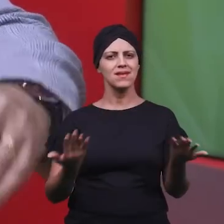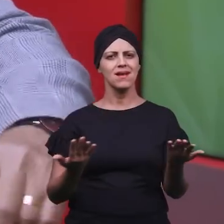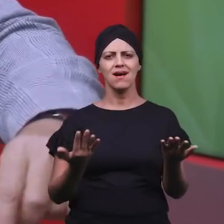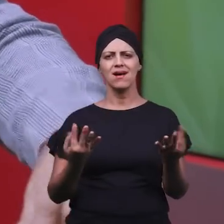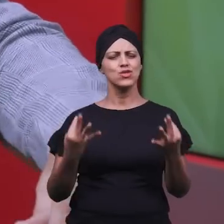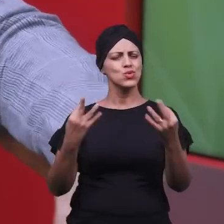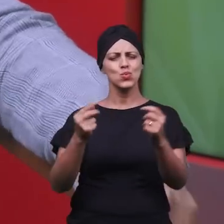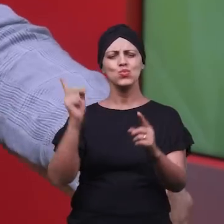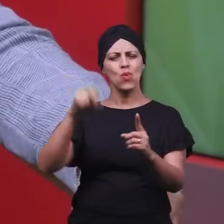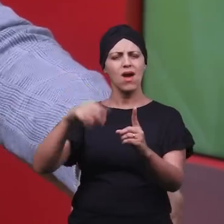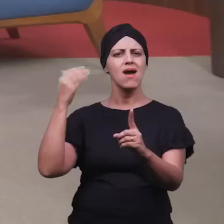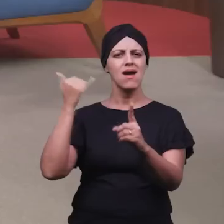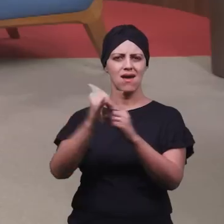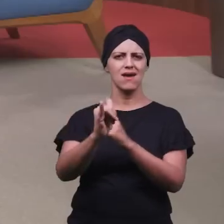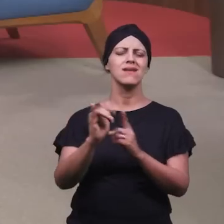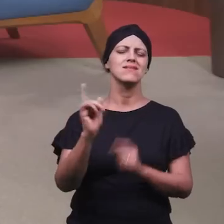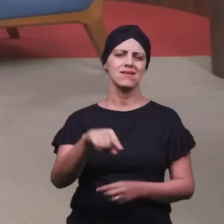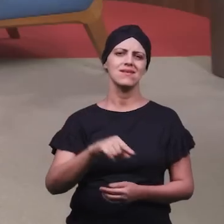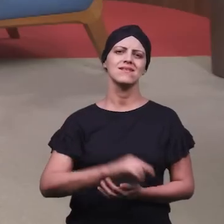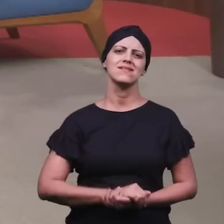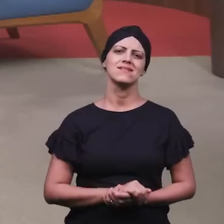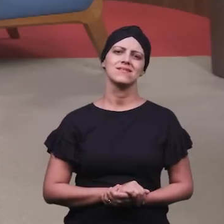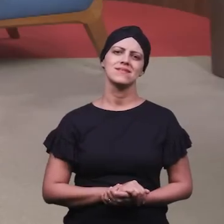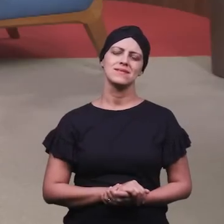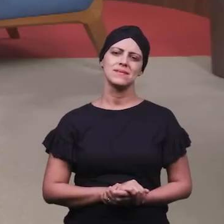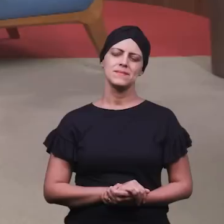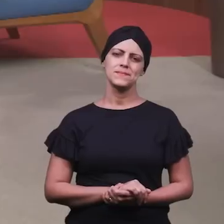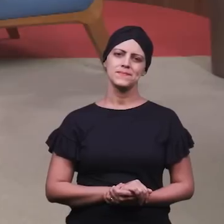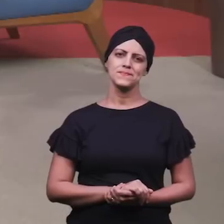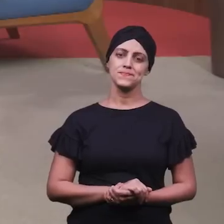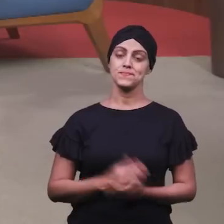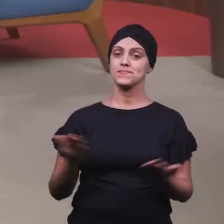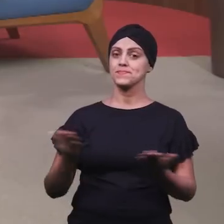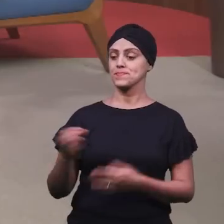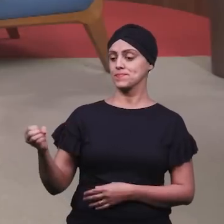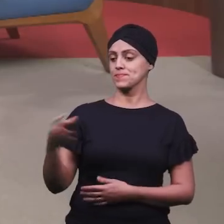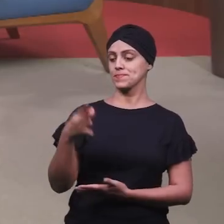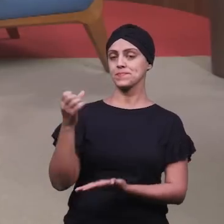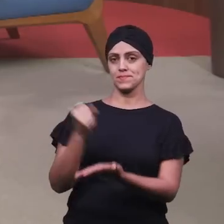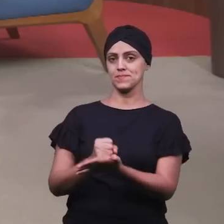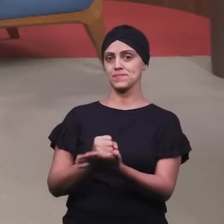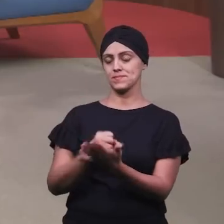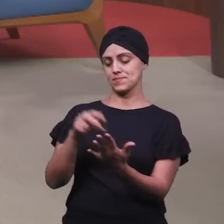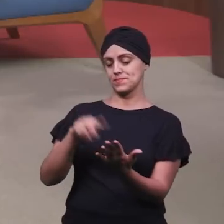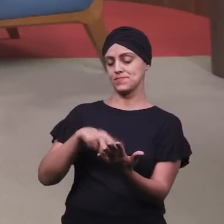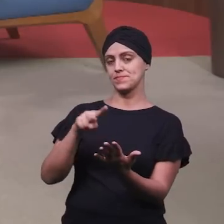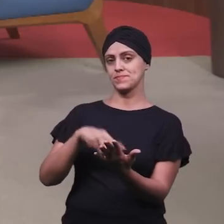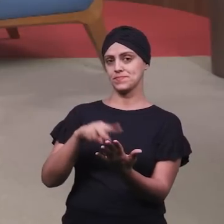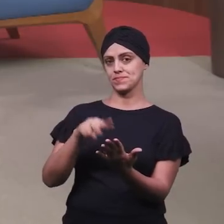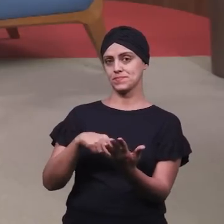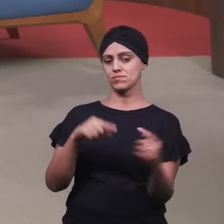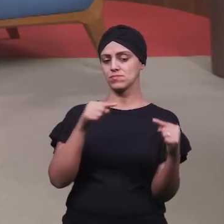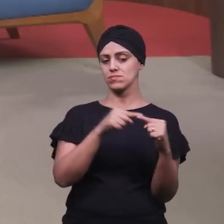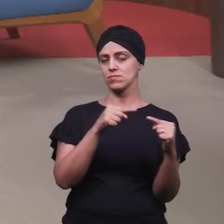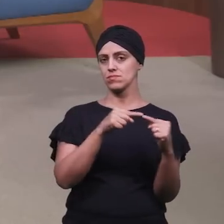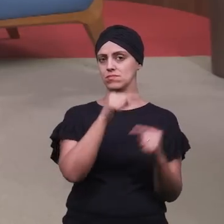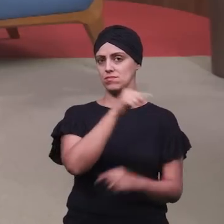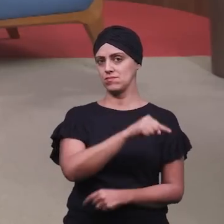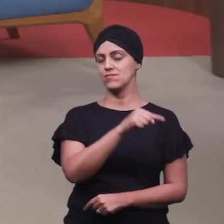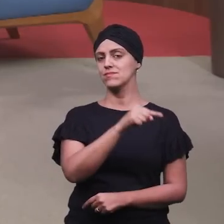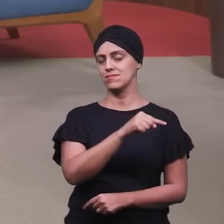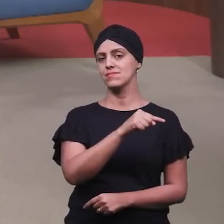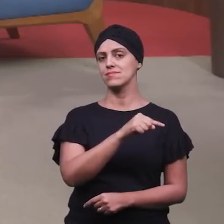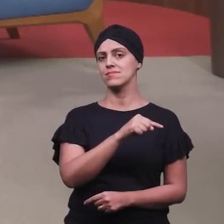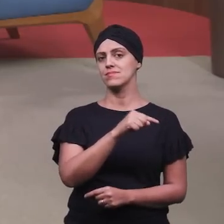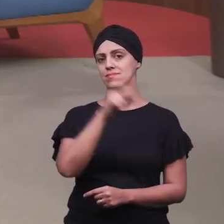Quer dizer, tudo era profético. Glória a Jesus. Bom, eu vou ler aqui no Novo Testamento, né, onde há a